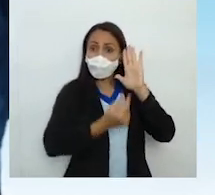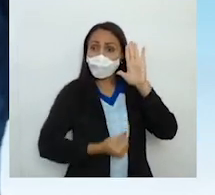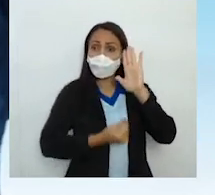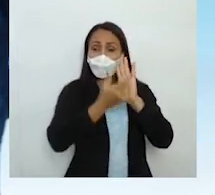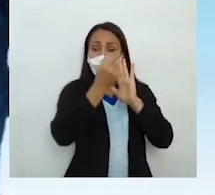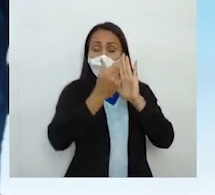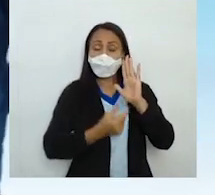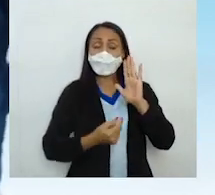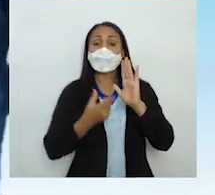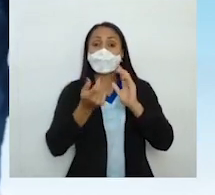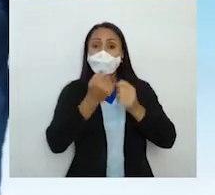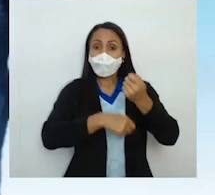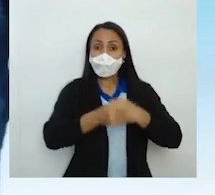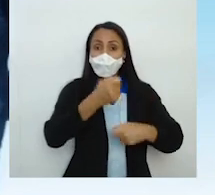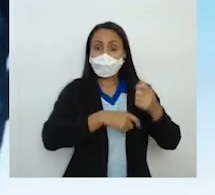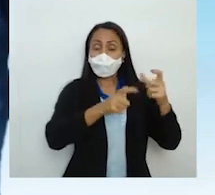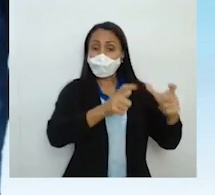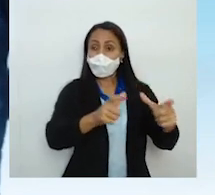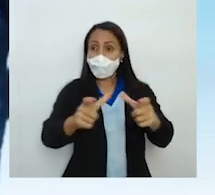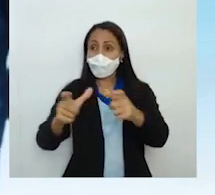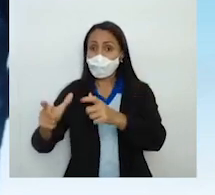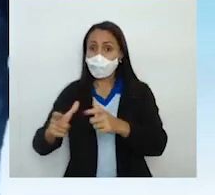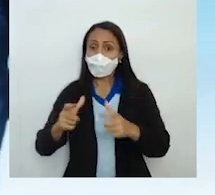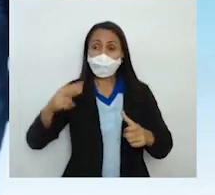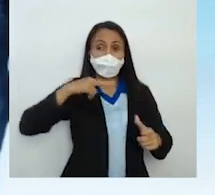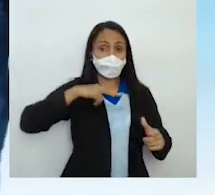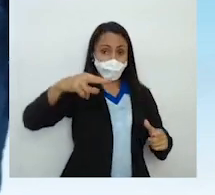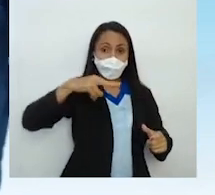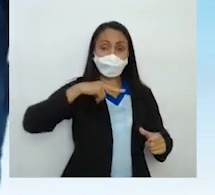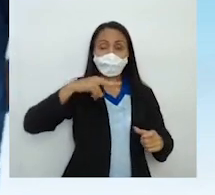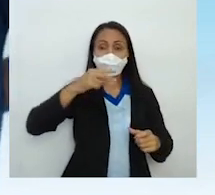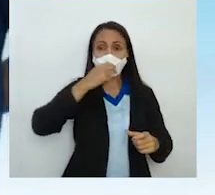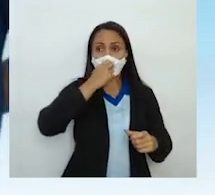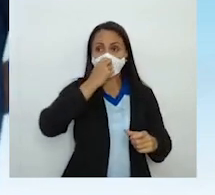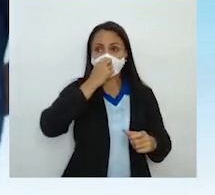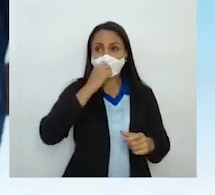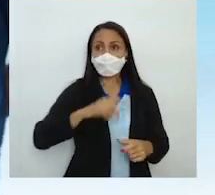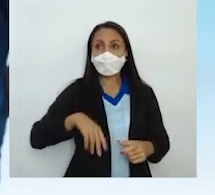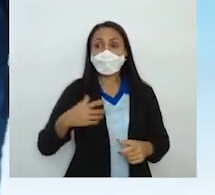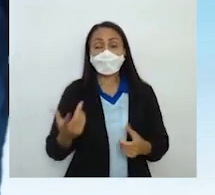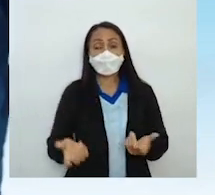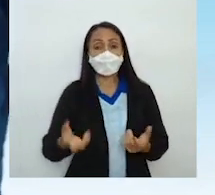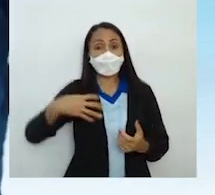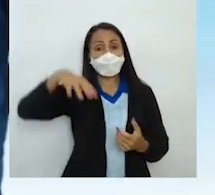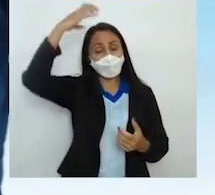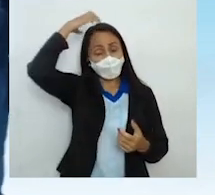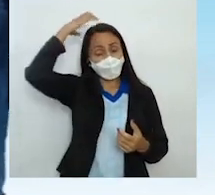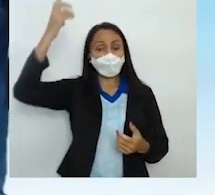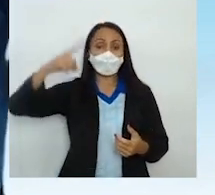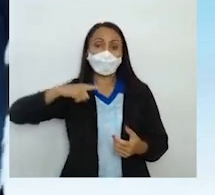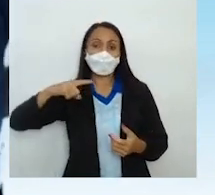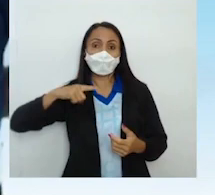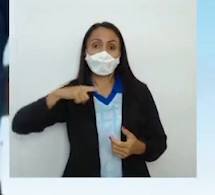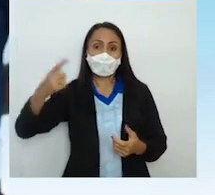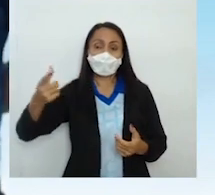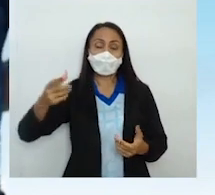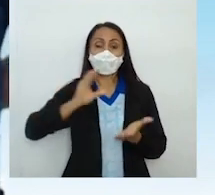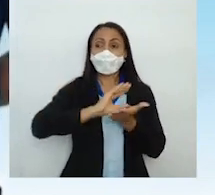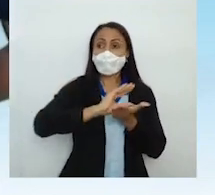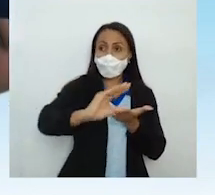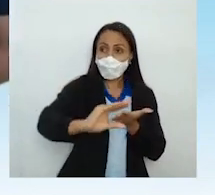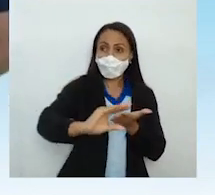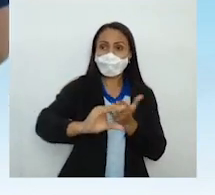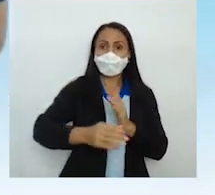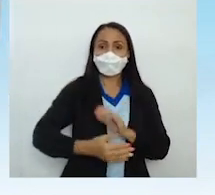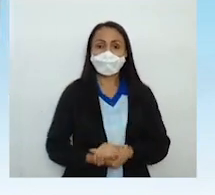locais, que na sua maioria eram portugueses que vinham de Portugal, e para a coroa portuguesa também, através de impostos, né? Nós temos